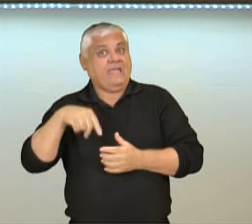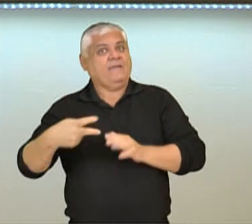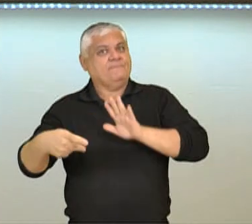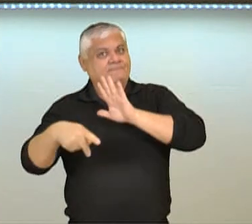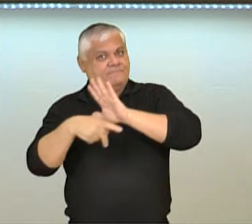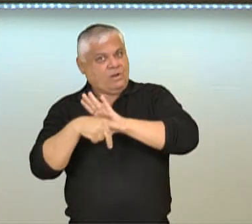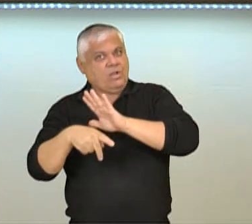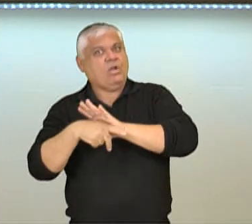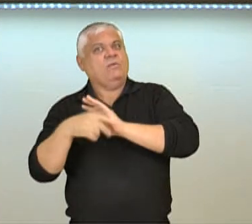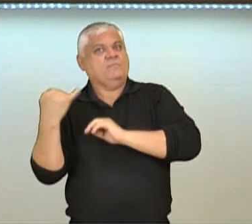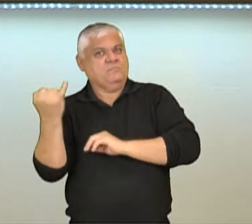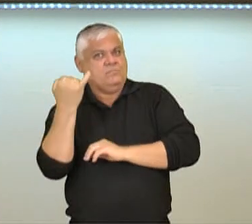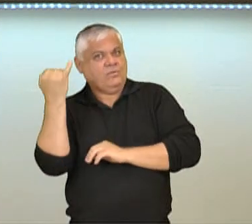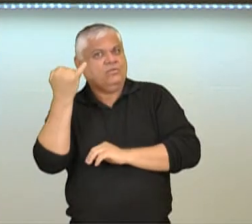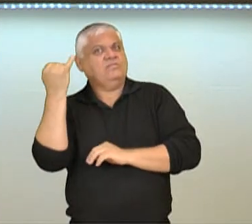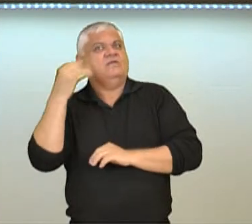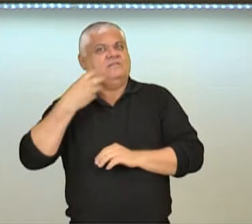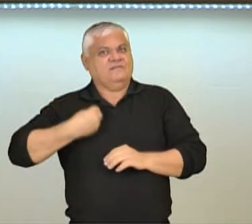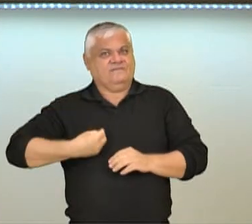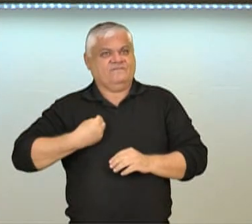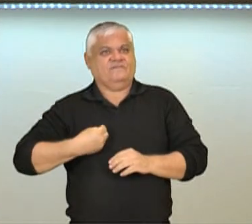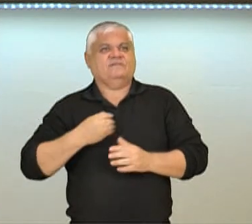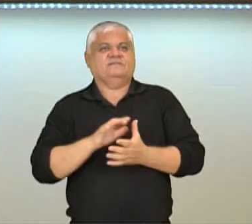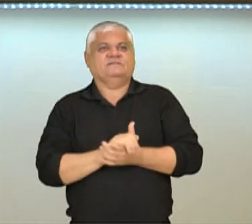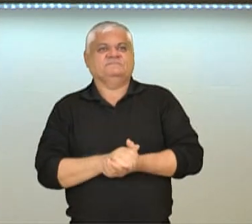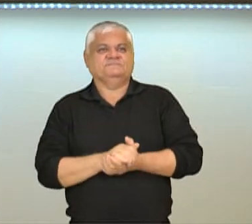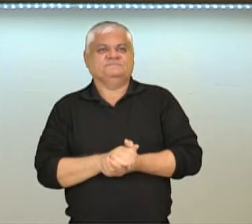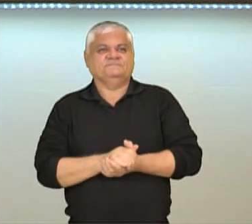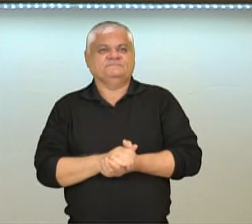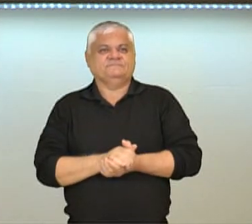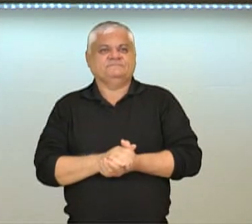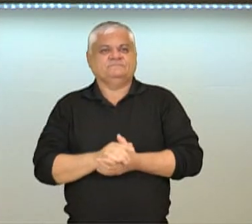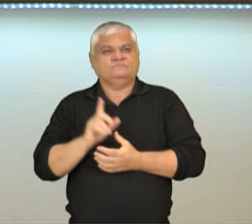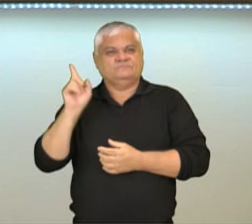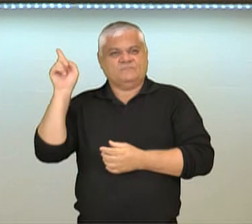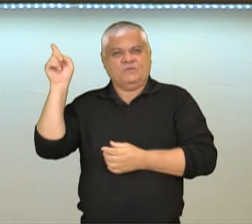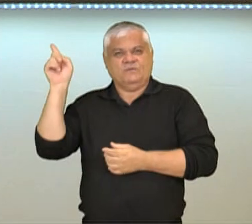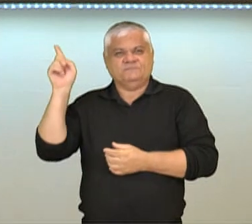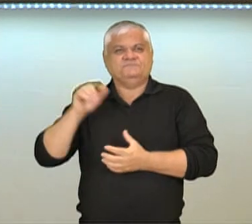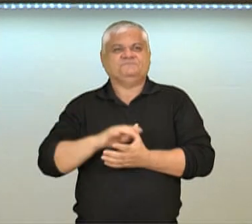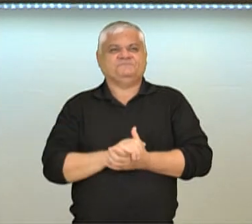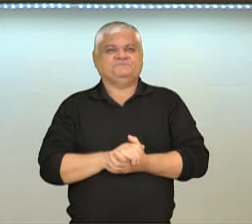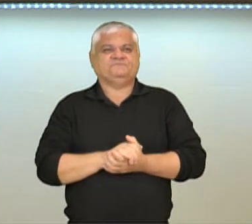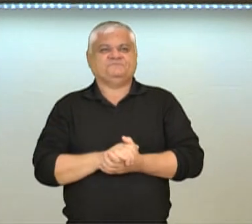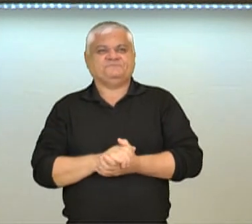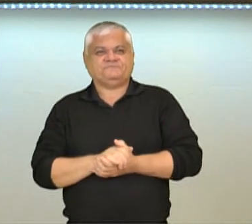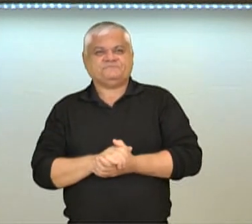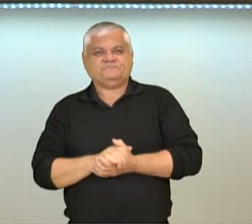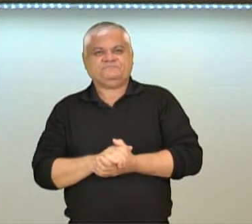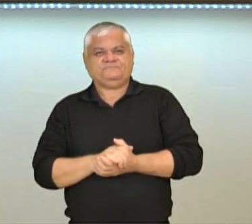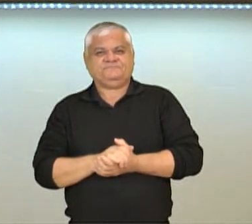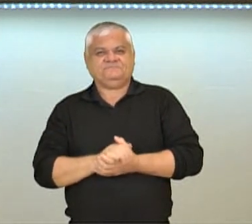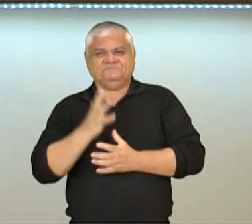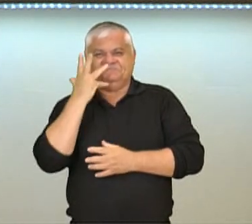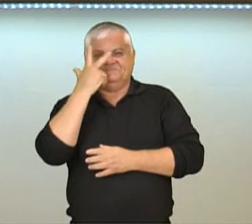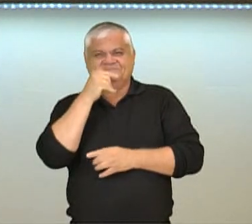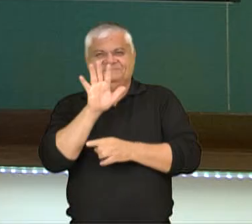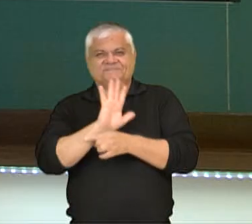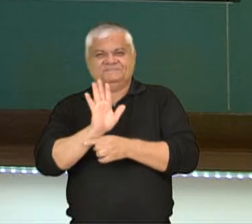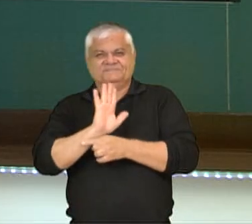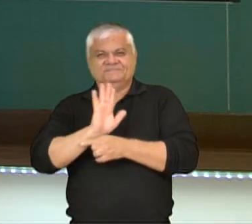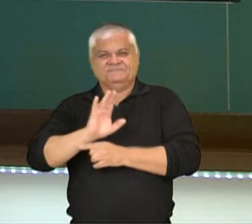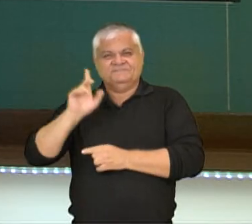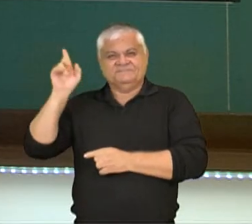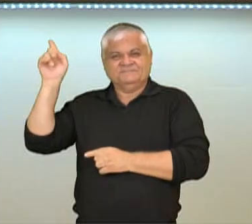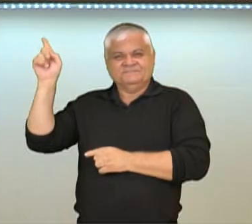Substâncias indispensáveis para a nossa sobrevivência. Muito bem. Olha que beleza que nós temos aqui. Um